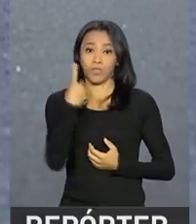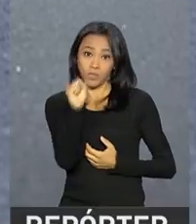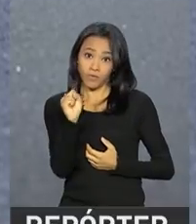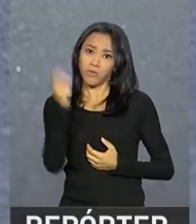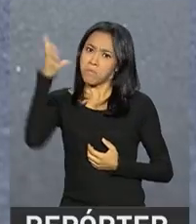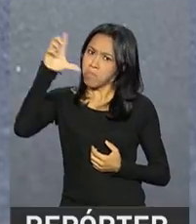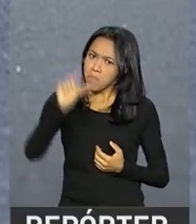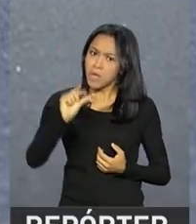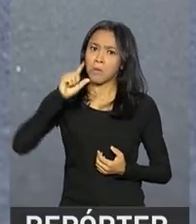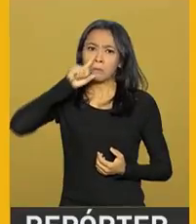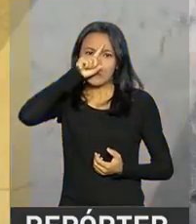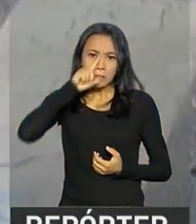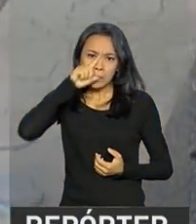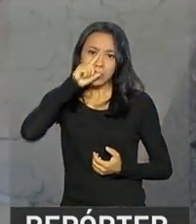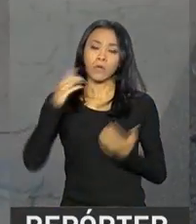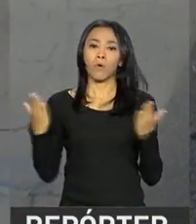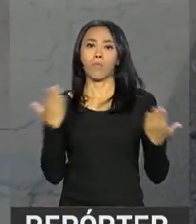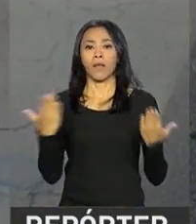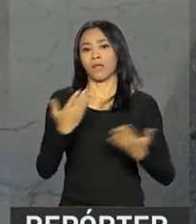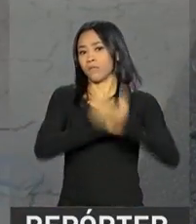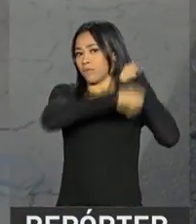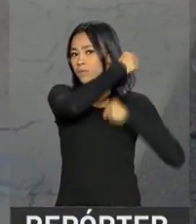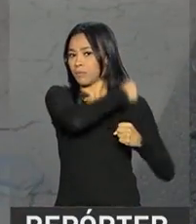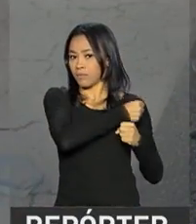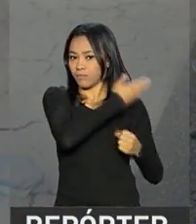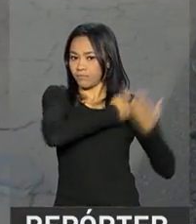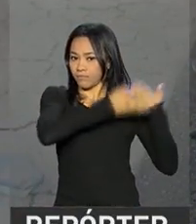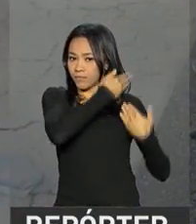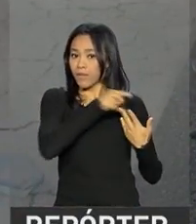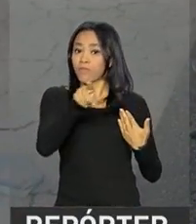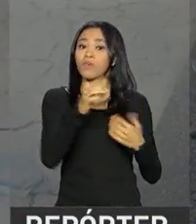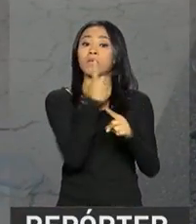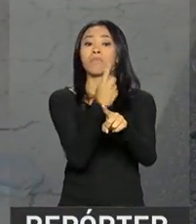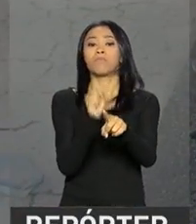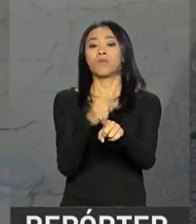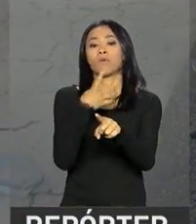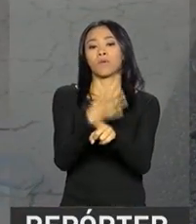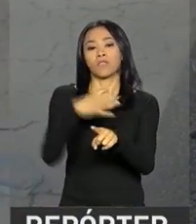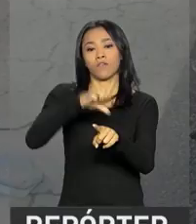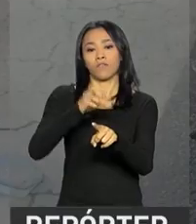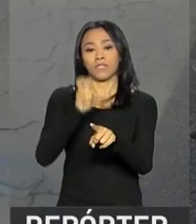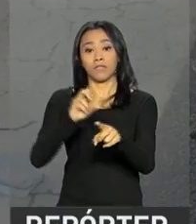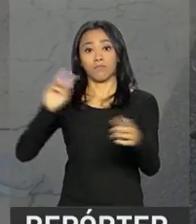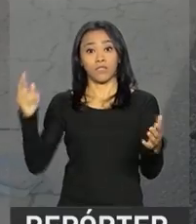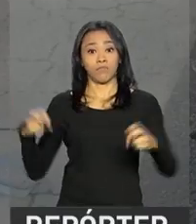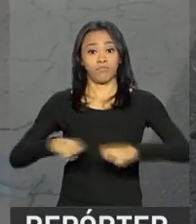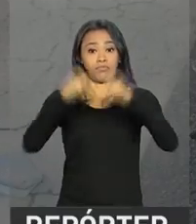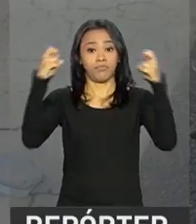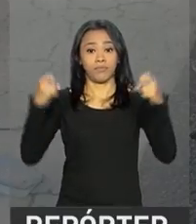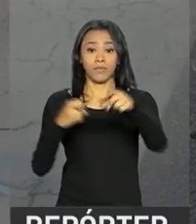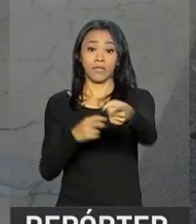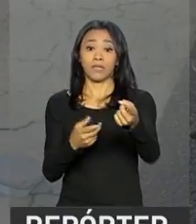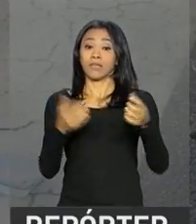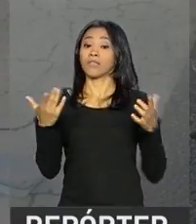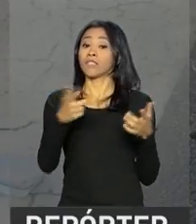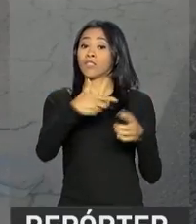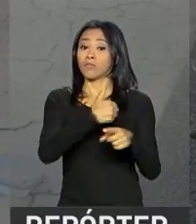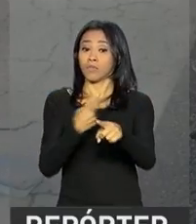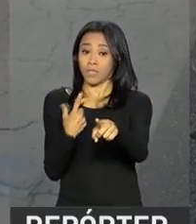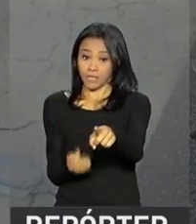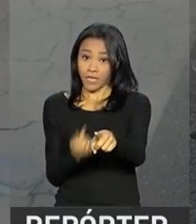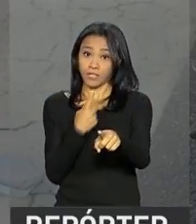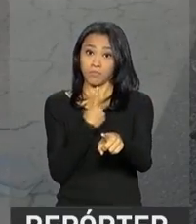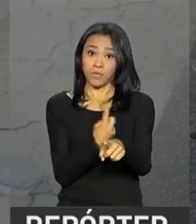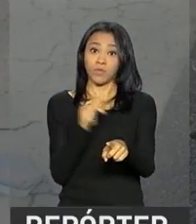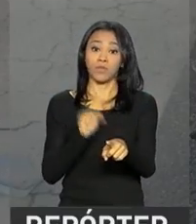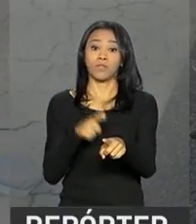anos nas rodovias federais foram 1.495 acidentes contra 1742 em 2017 o